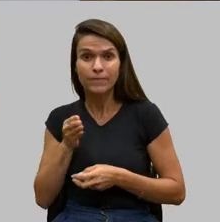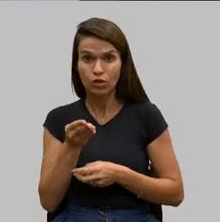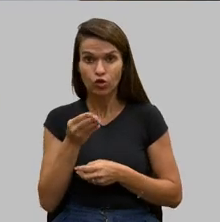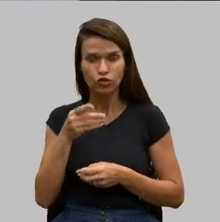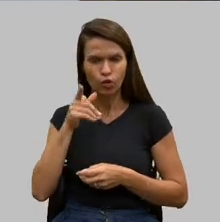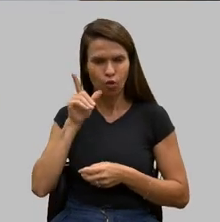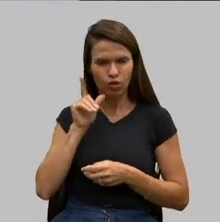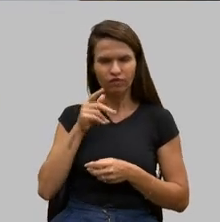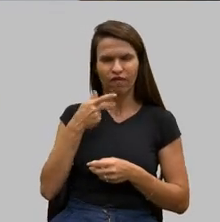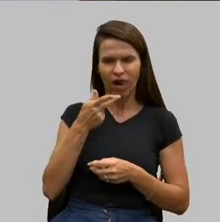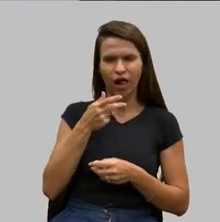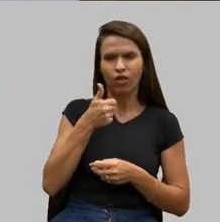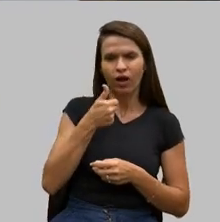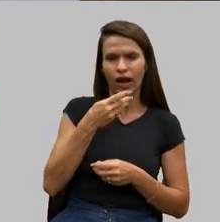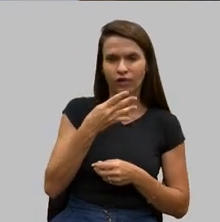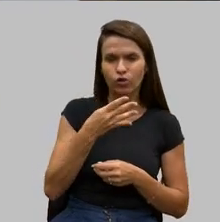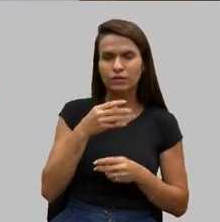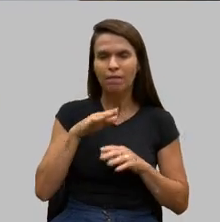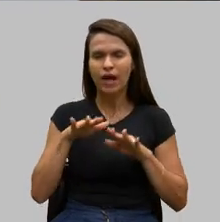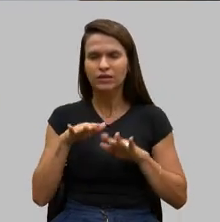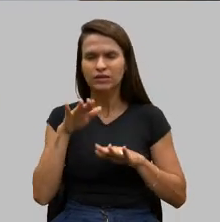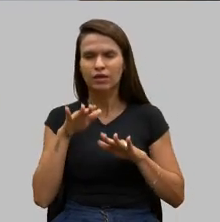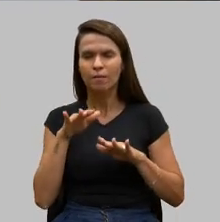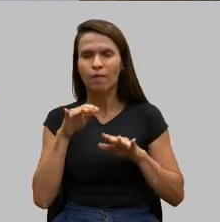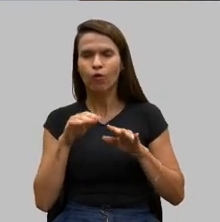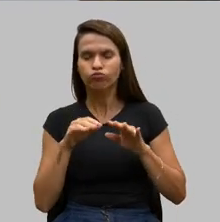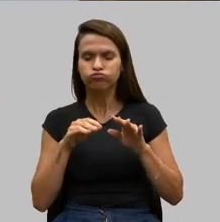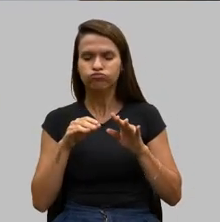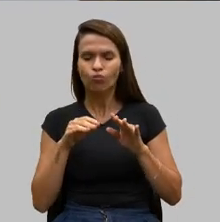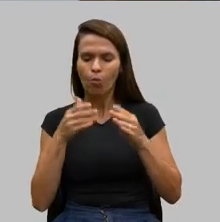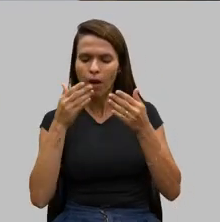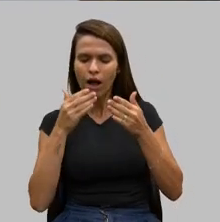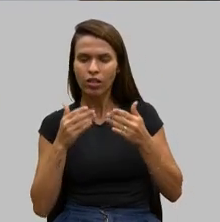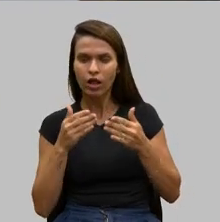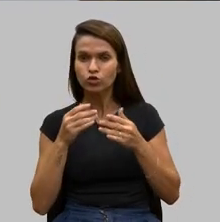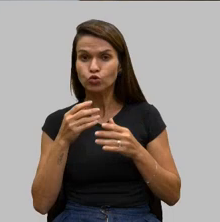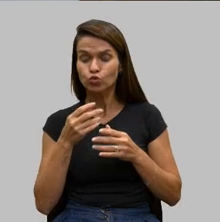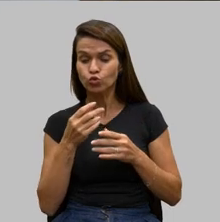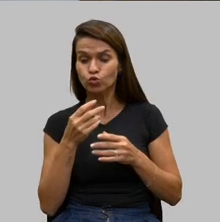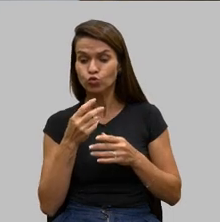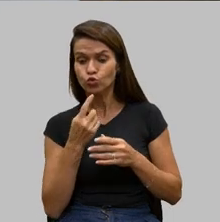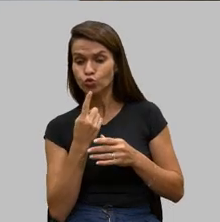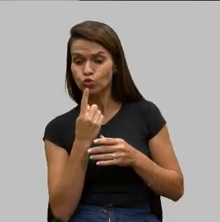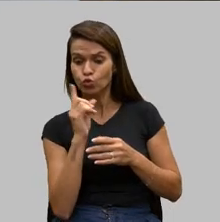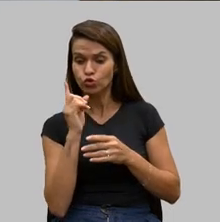14 mas se você pega a média dos últimos anos em isenções